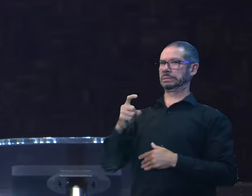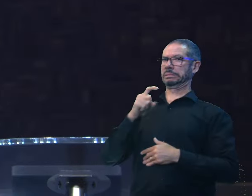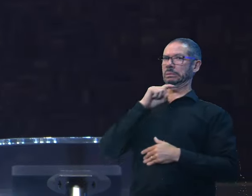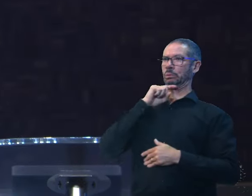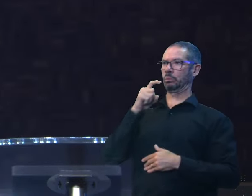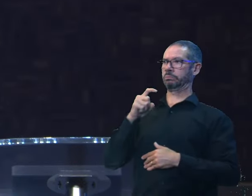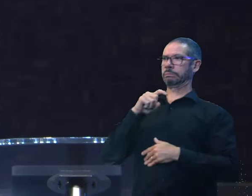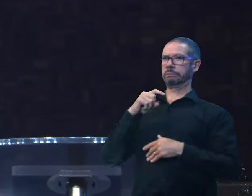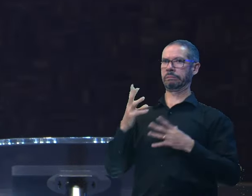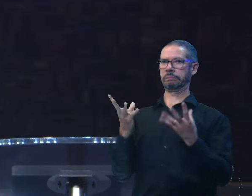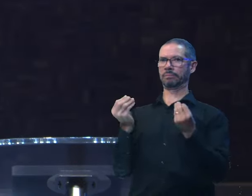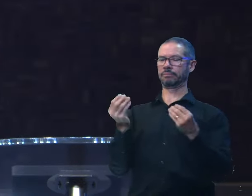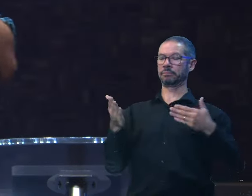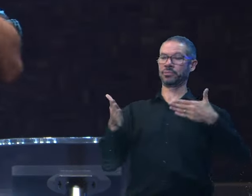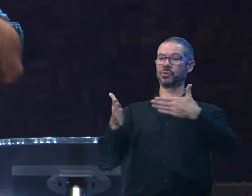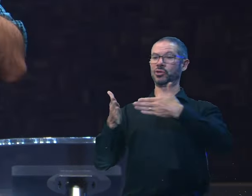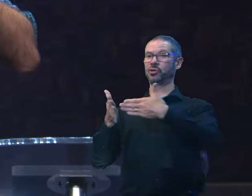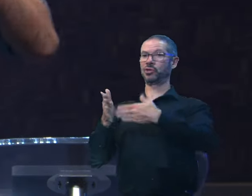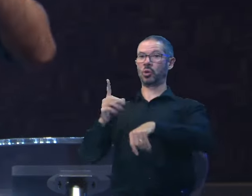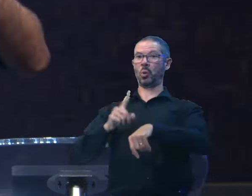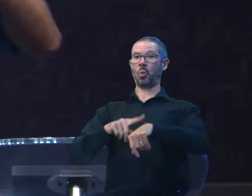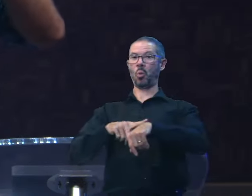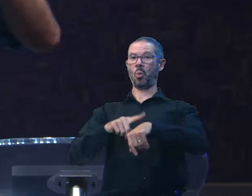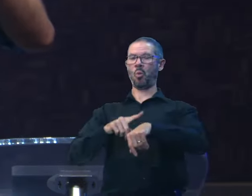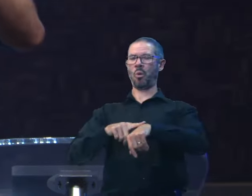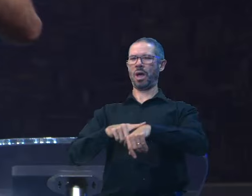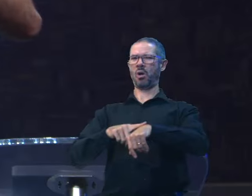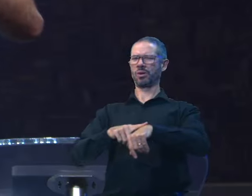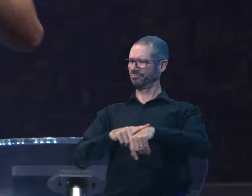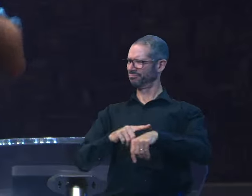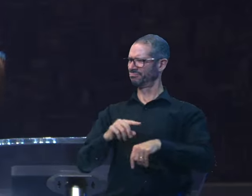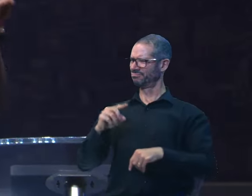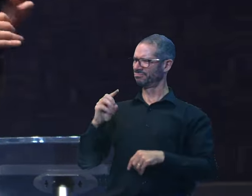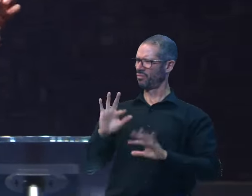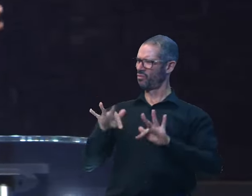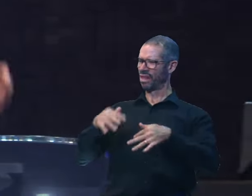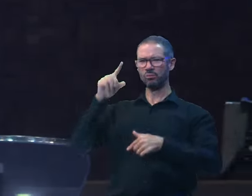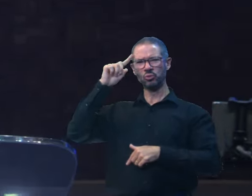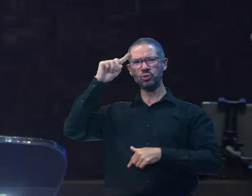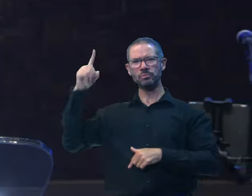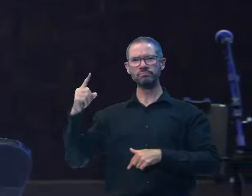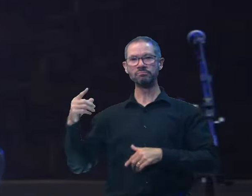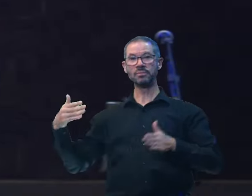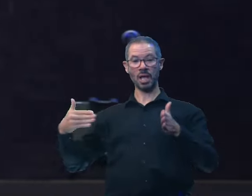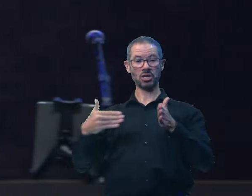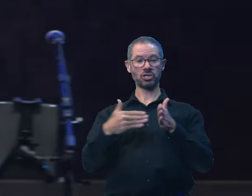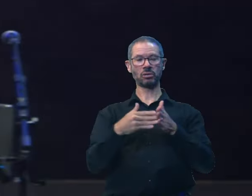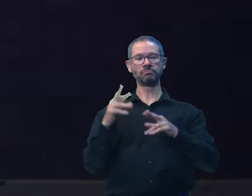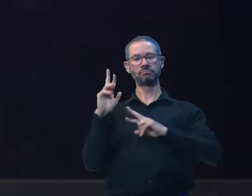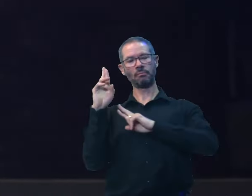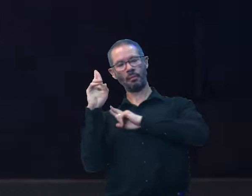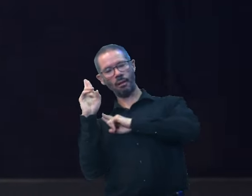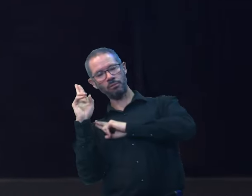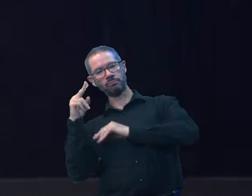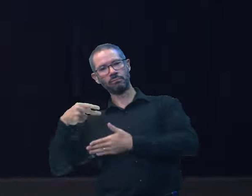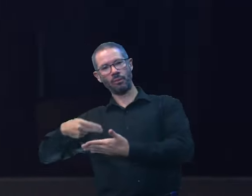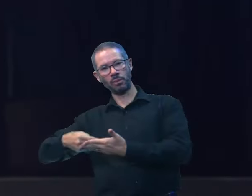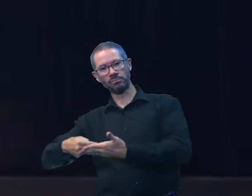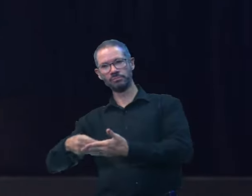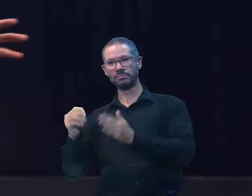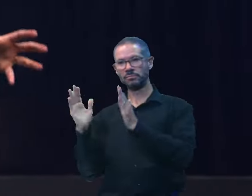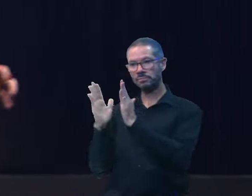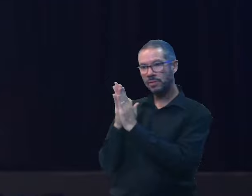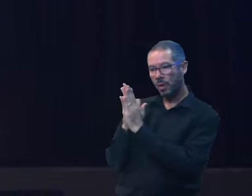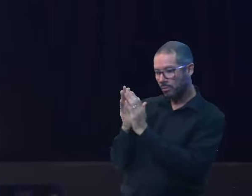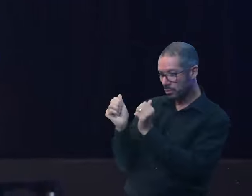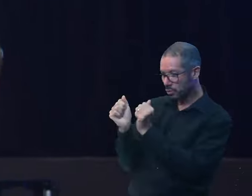muitas dúvidas. Chegou a hora, chegamos em casa e tudo mais, vivemos o dia. Chegou a hora da gente dormir. Oramos com eles,